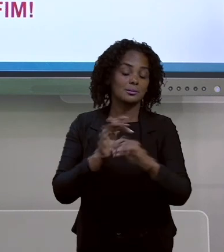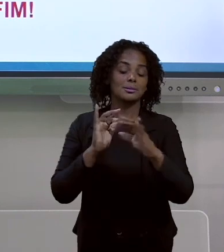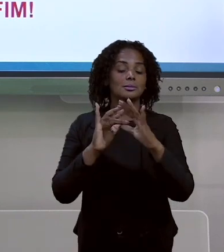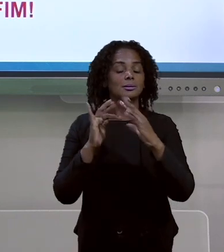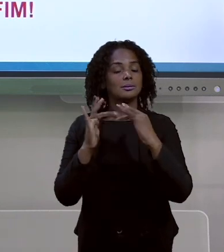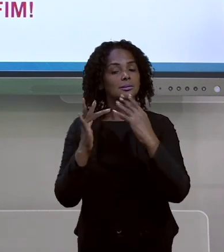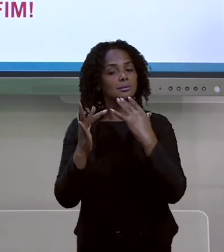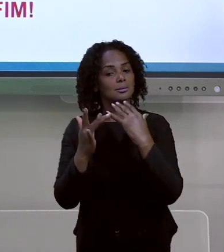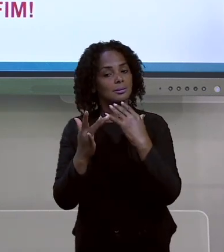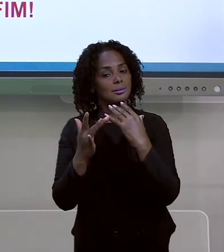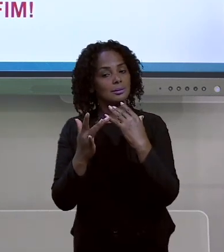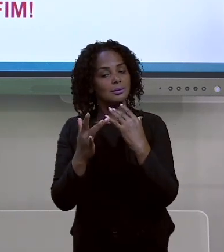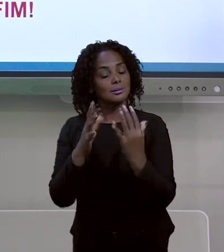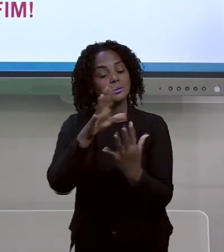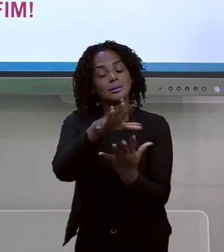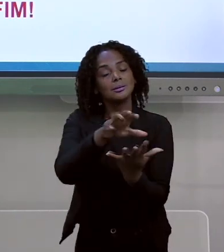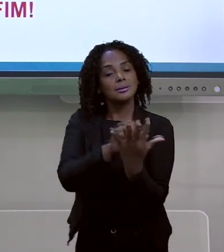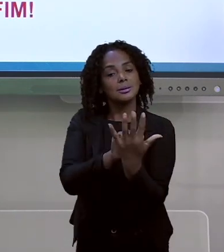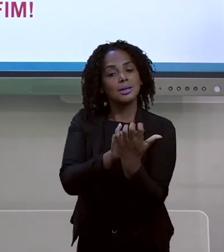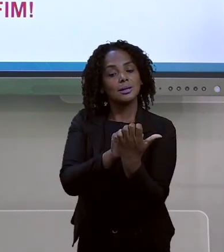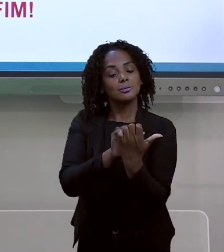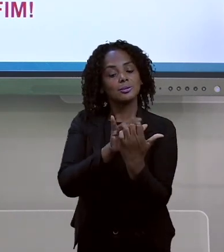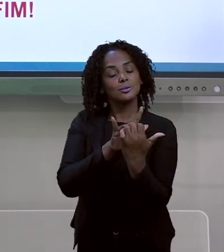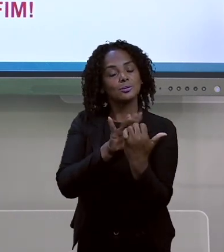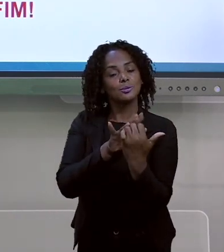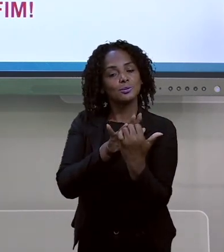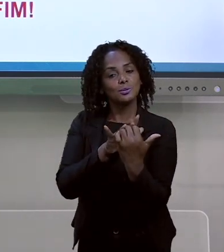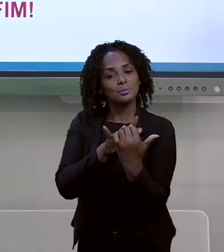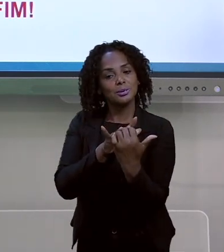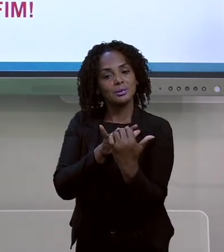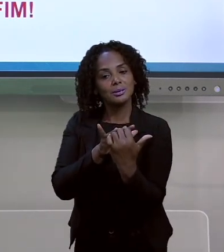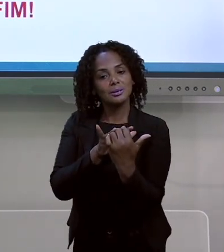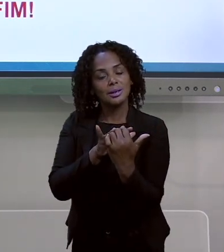redes sociais e se inscreva no nosso canal no